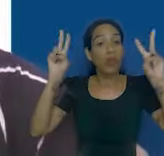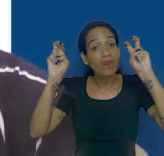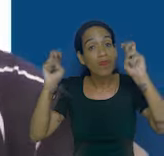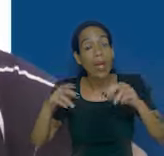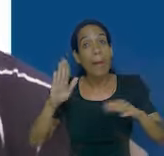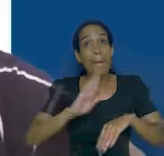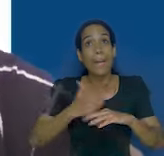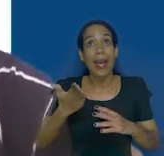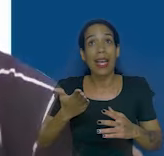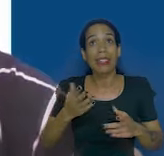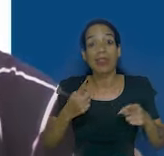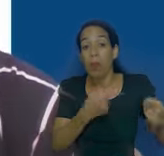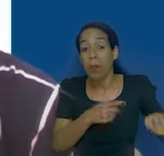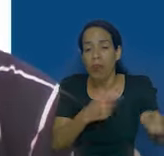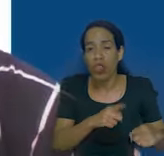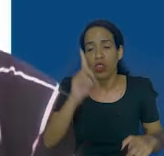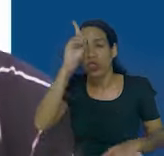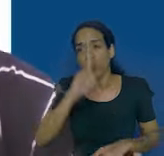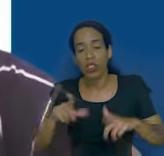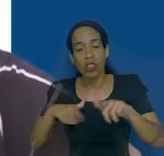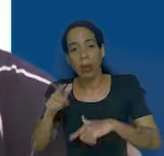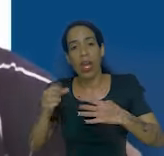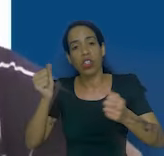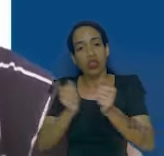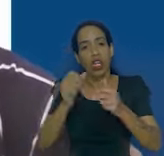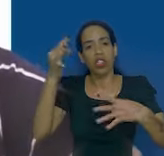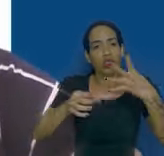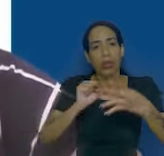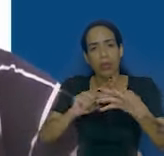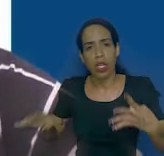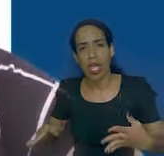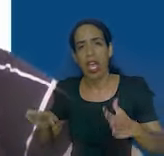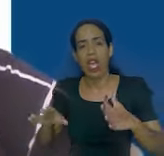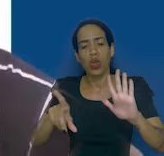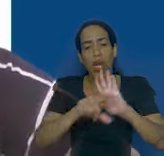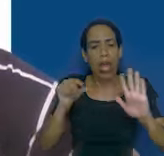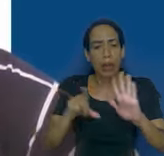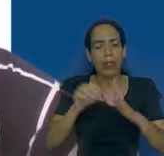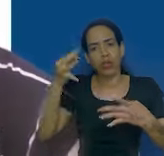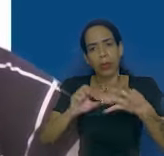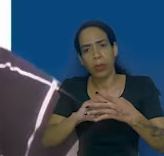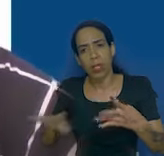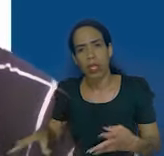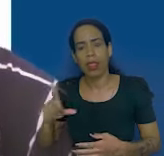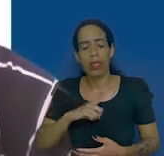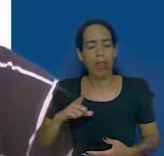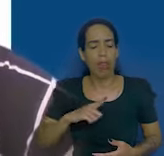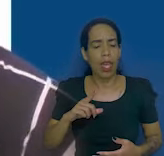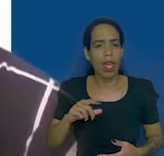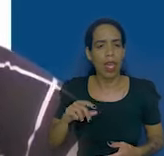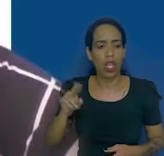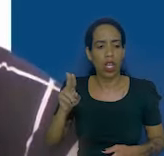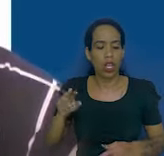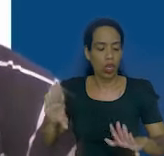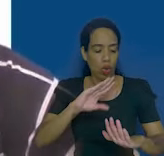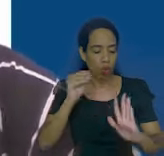temas mais instigantes do direito do trabalho, com a jurisprudência. Ao final de cada capítulo, depois da jurisprudência, tem uma questão inédita que a